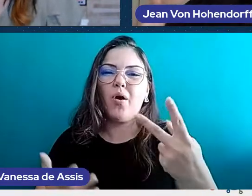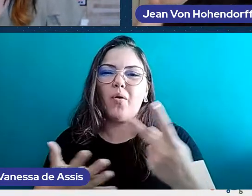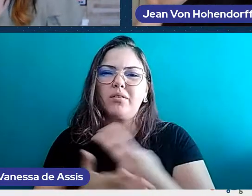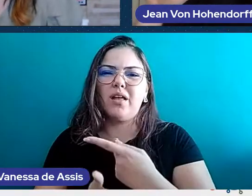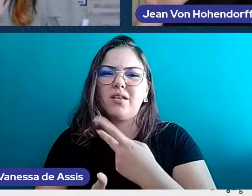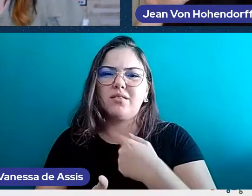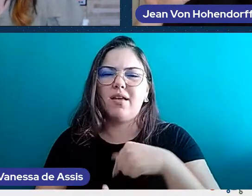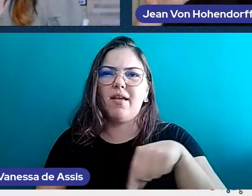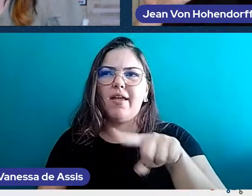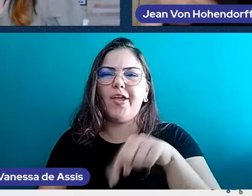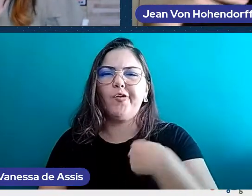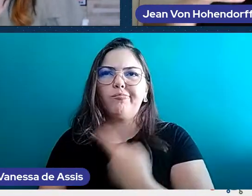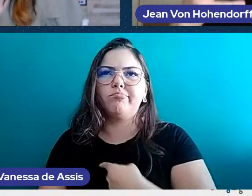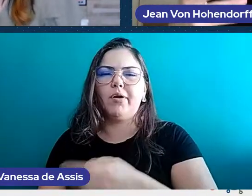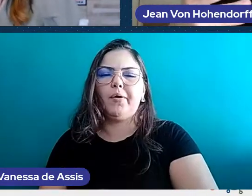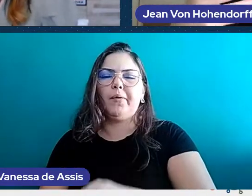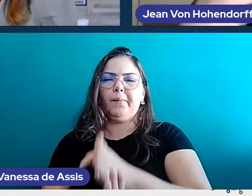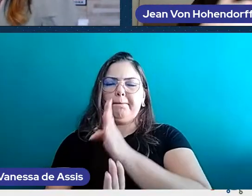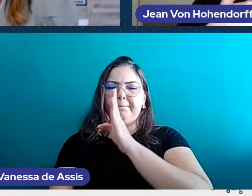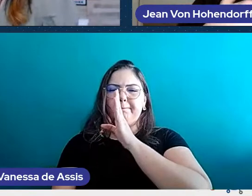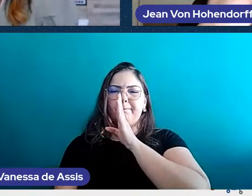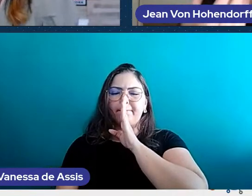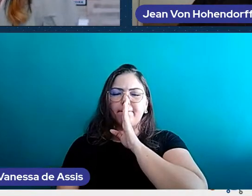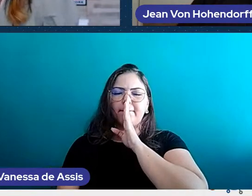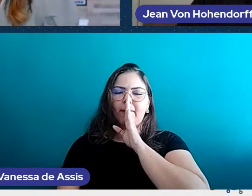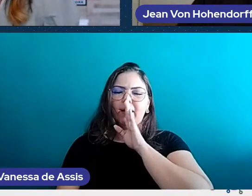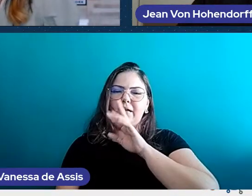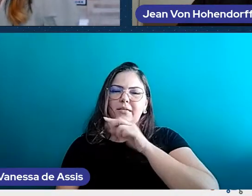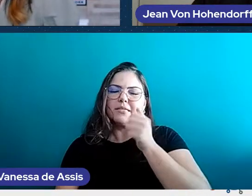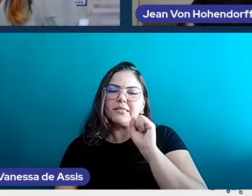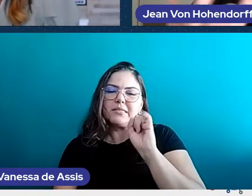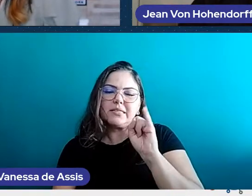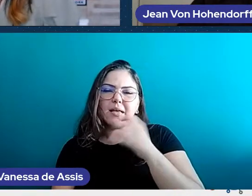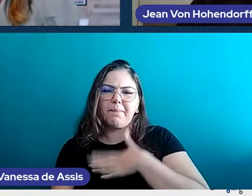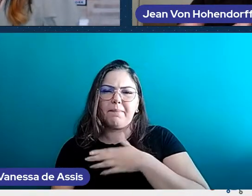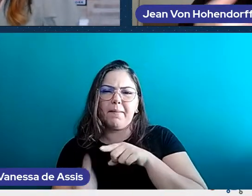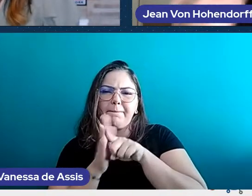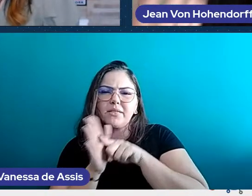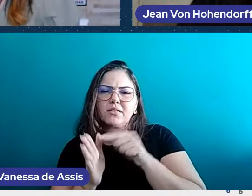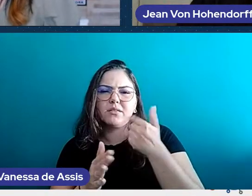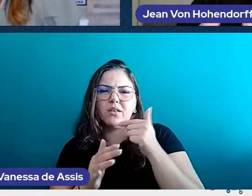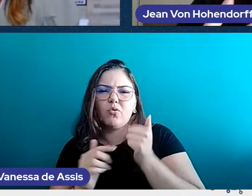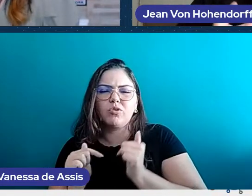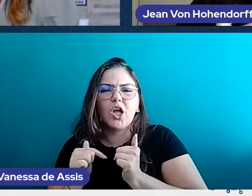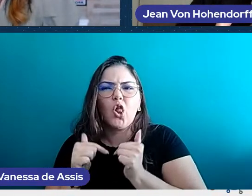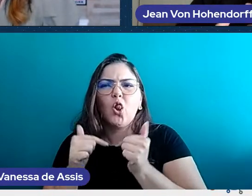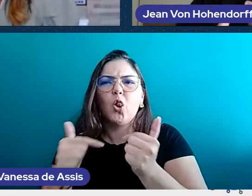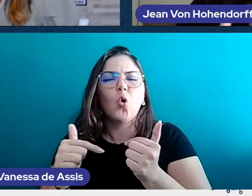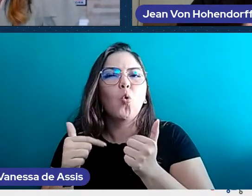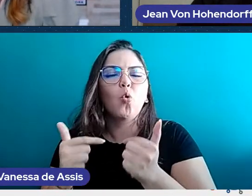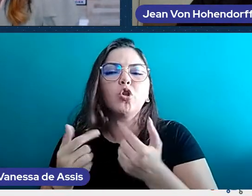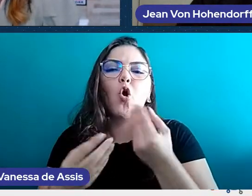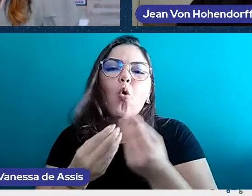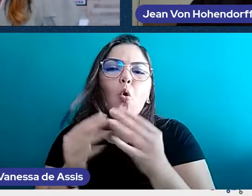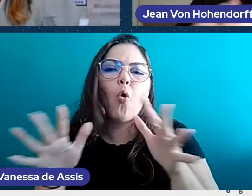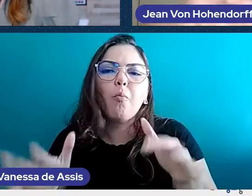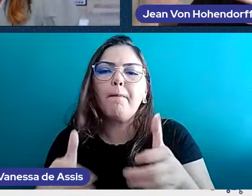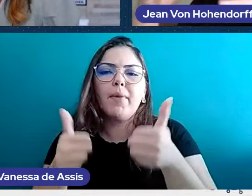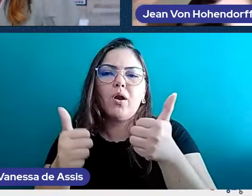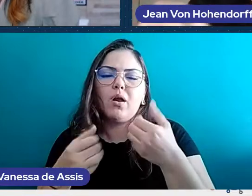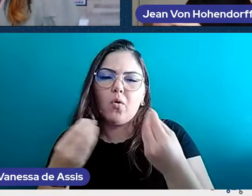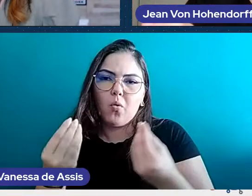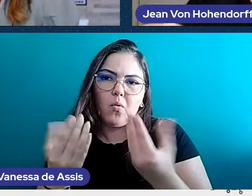eu mantenho tudo como está. E do jeito que está, eu acredito que não esteja muito bom, né? A gente está falando aí dessas populações